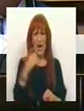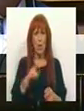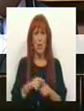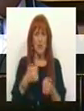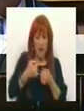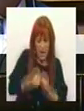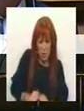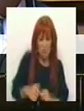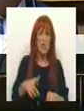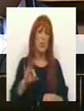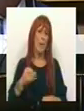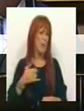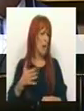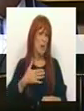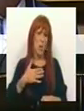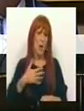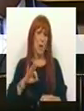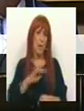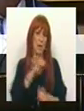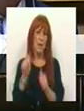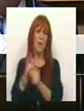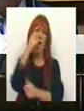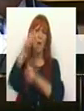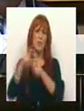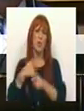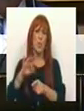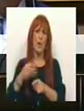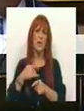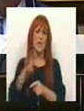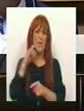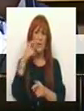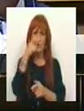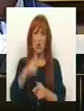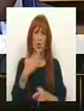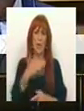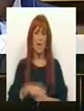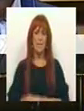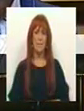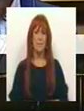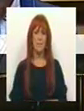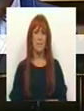cabeça na areia. Isso o PSD não quer, o PSD está ao lado das pessoas e quer defender as pessoas. Muito obrigada.